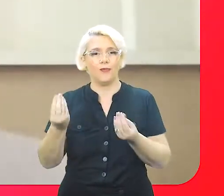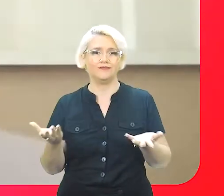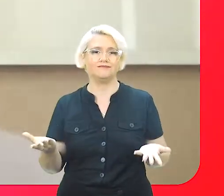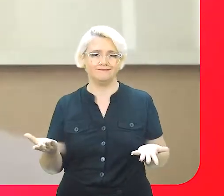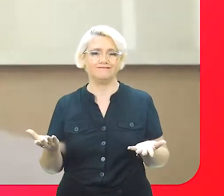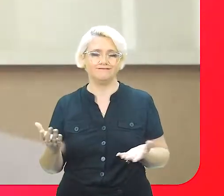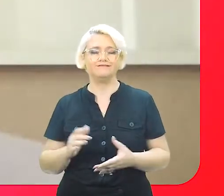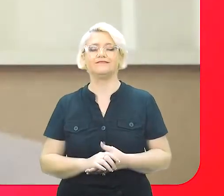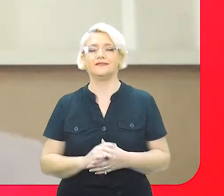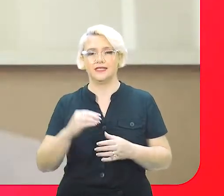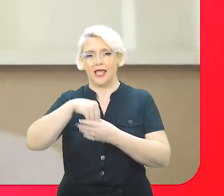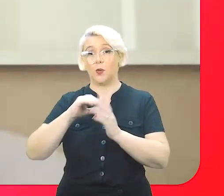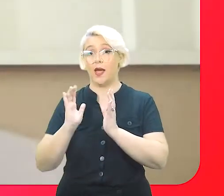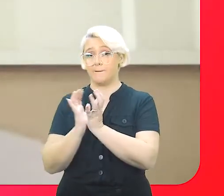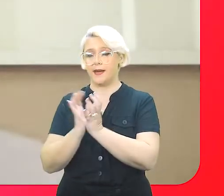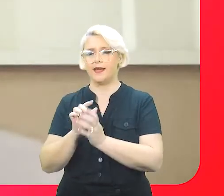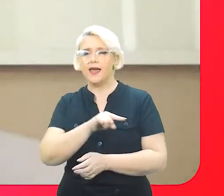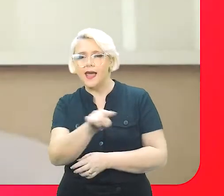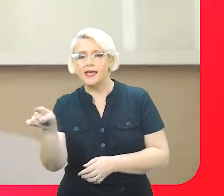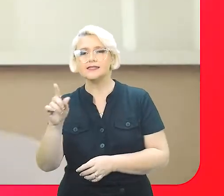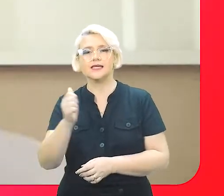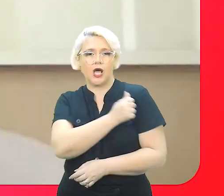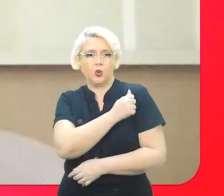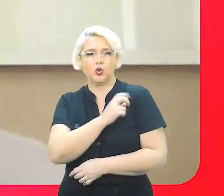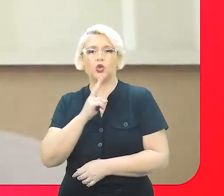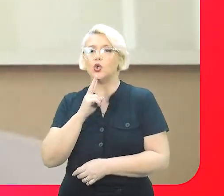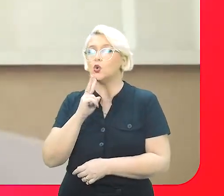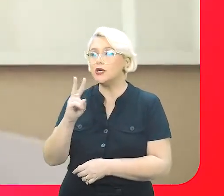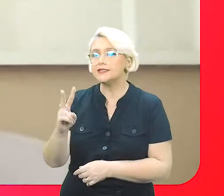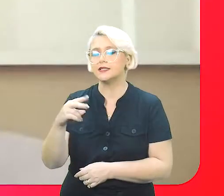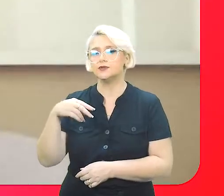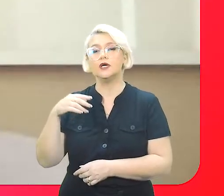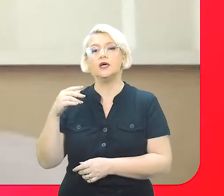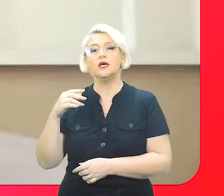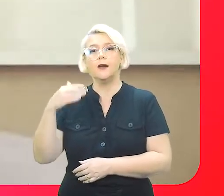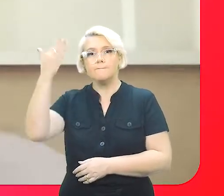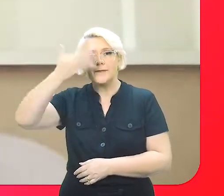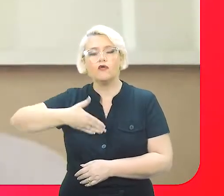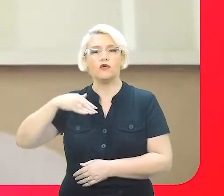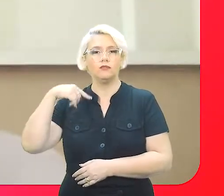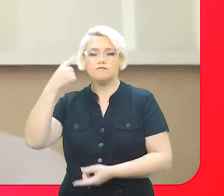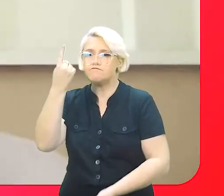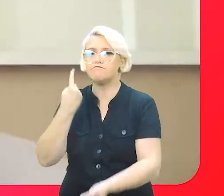especiais da APAE. E esses meninos, depois de 2 anos, tiveram um desenvolvimento